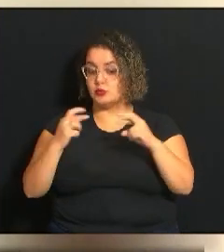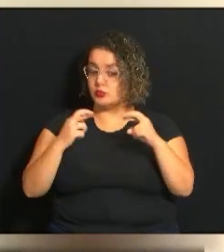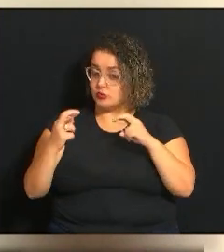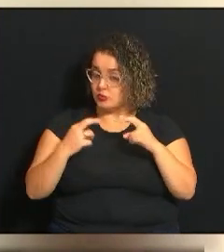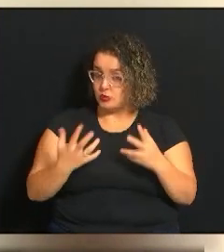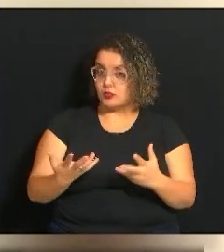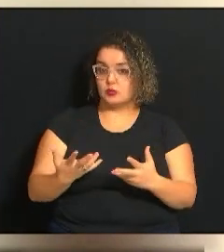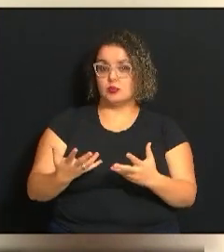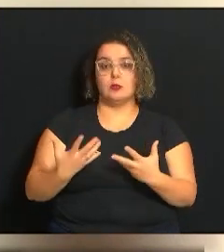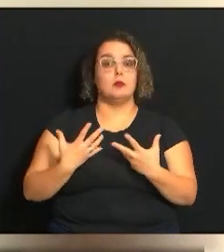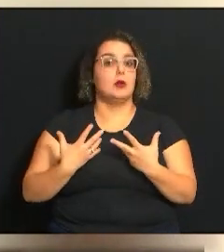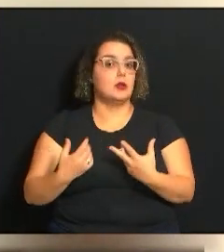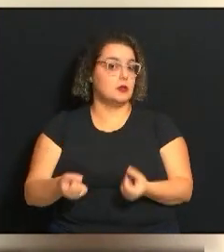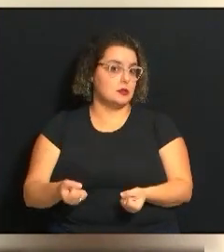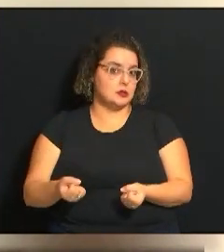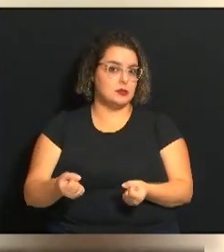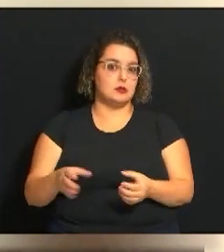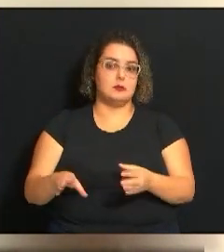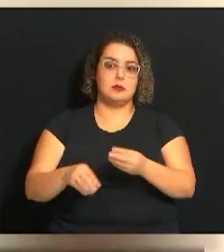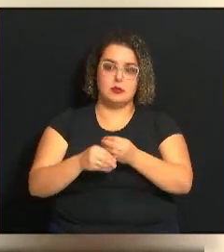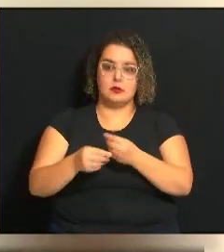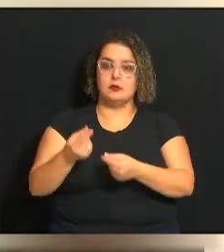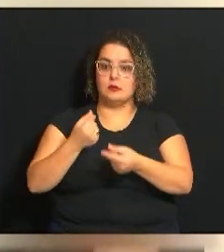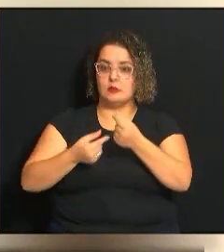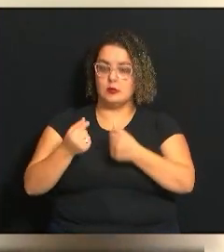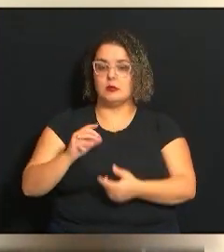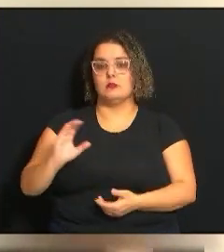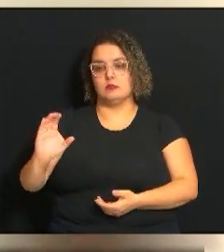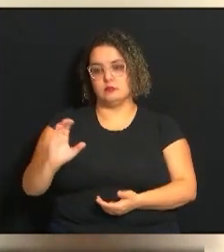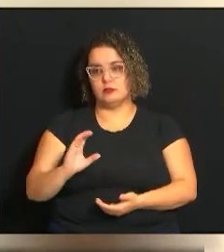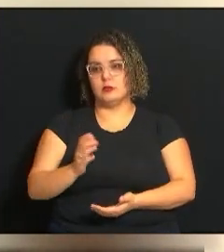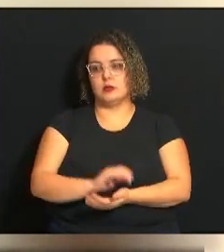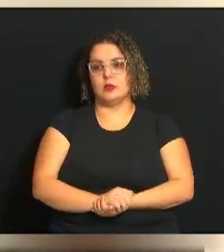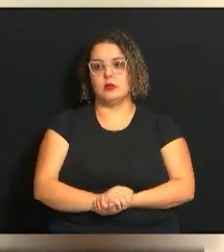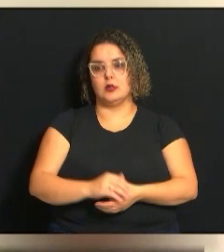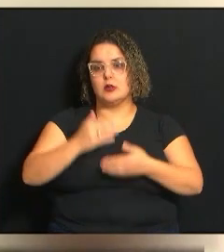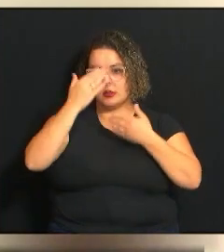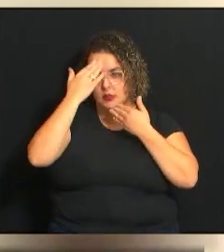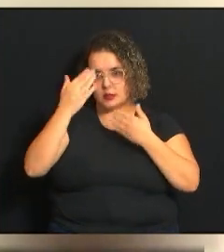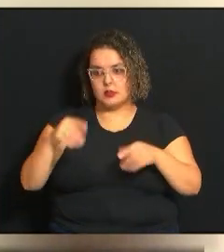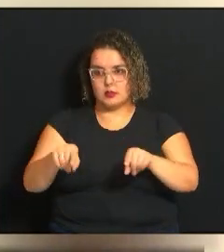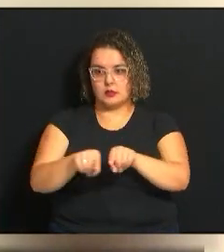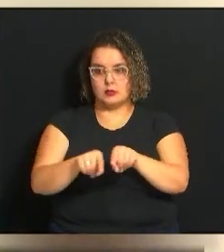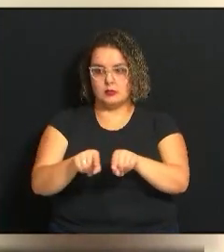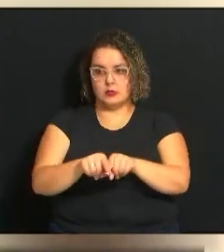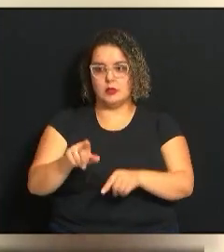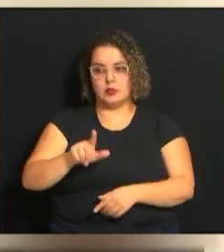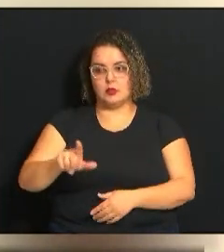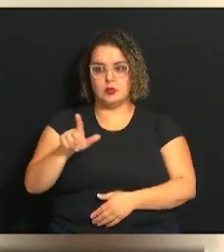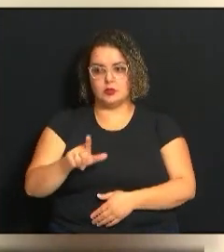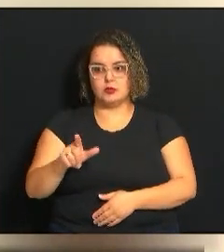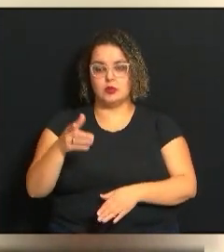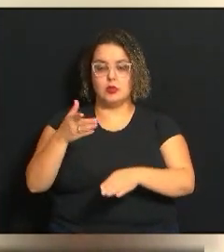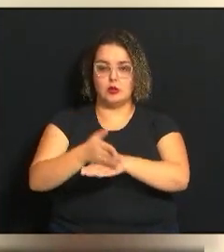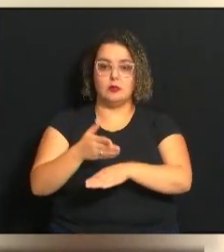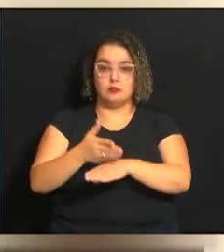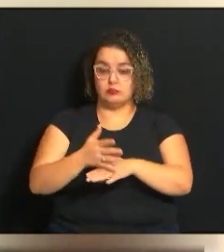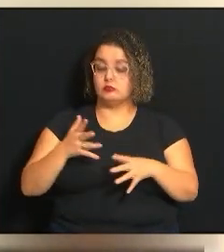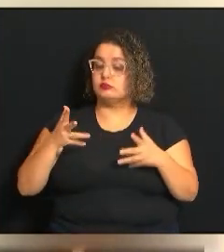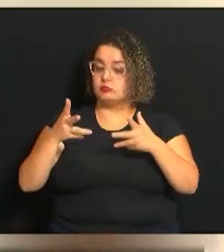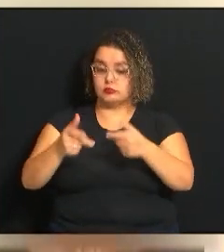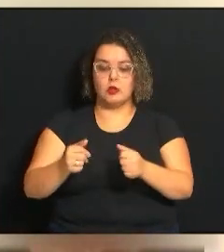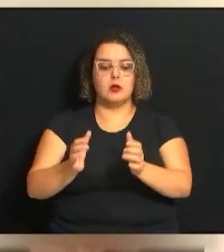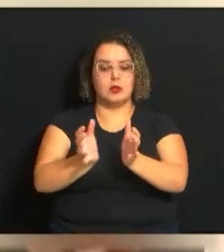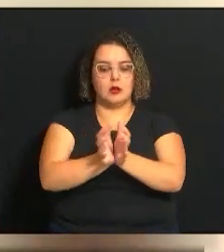uma aceitação de emendas parlamentares desses vereadores. Agradecer também, é claro, a participação maciça da Comissão